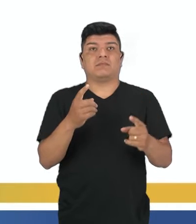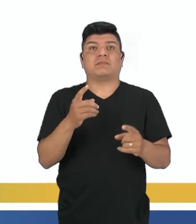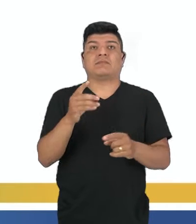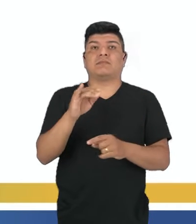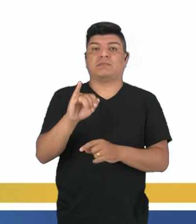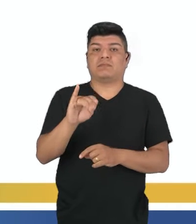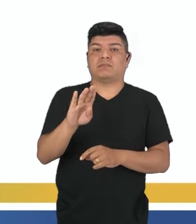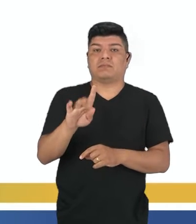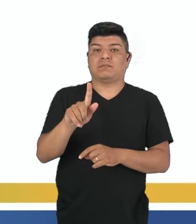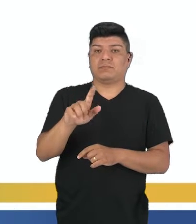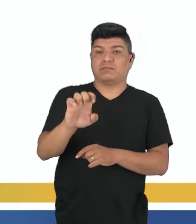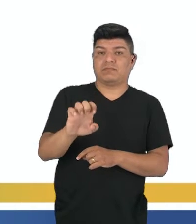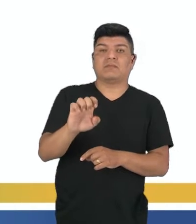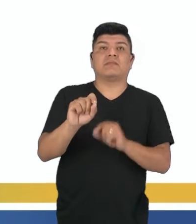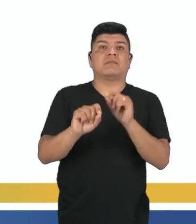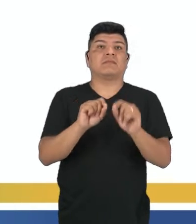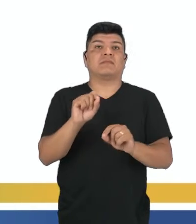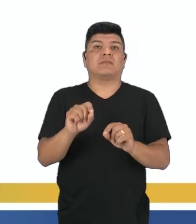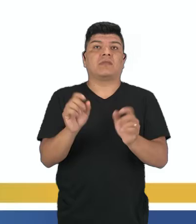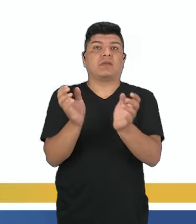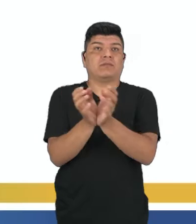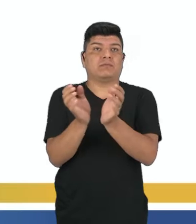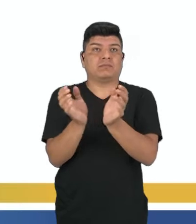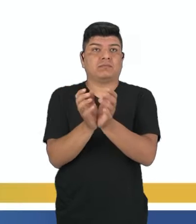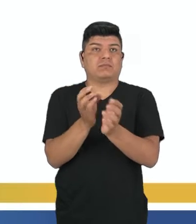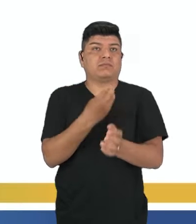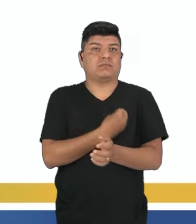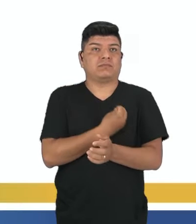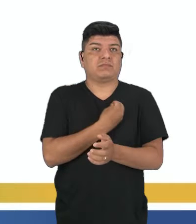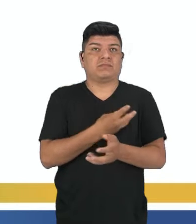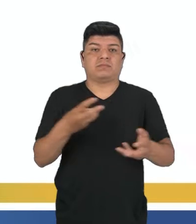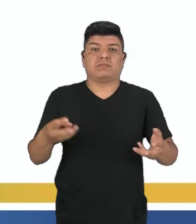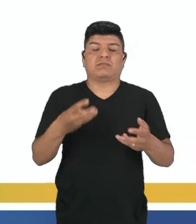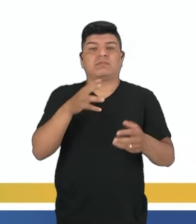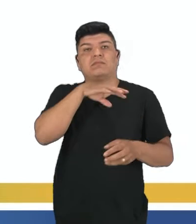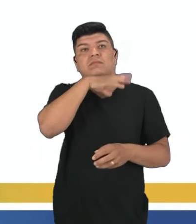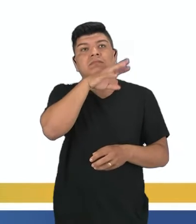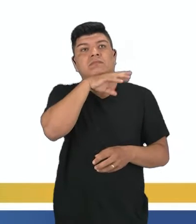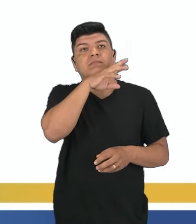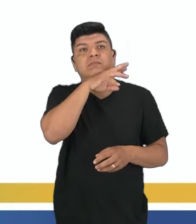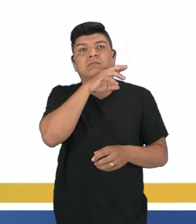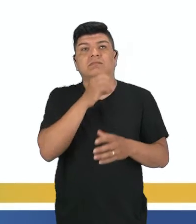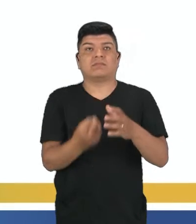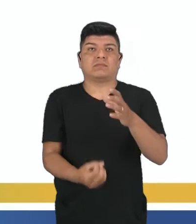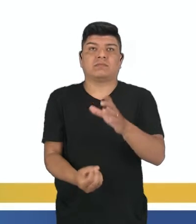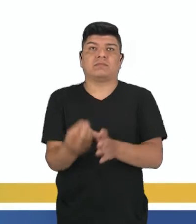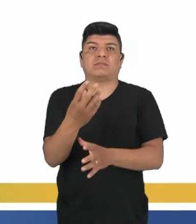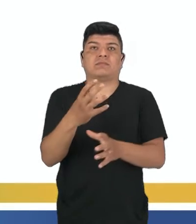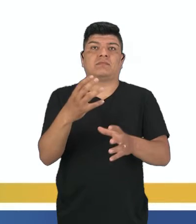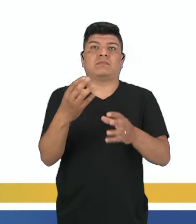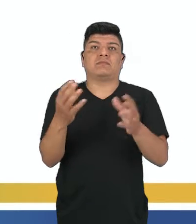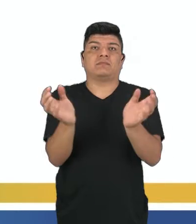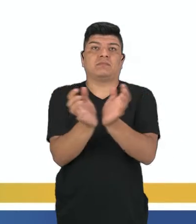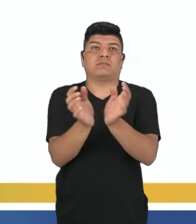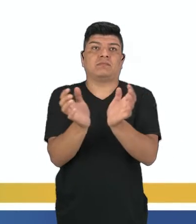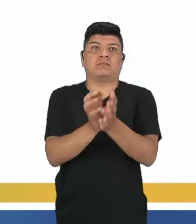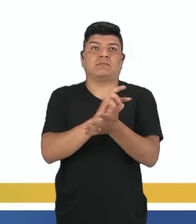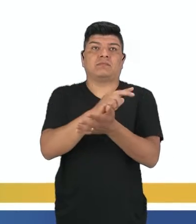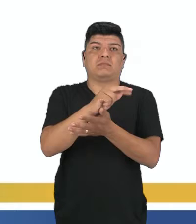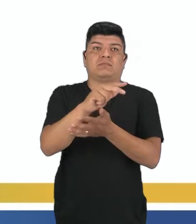com o nosso IBGE, ele é um conjunto de vida vegetal e animal constituído pelo agrupamento de tipos